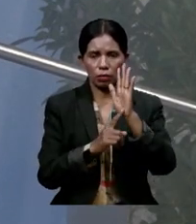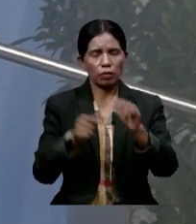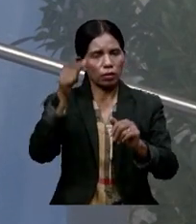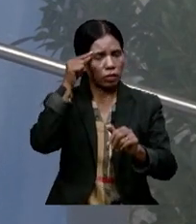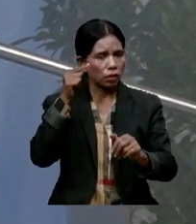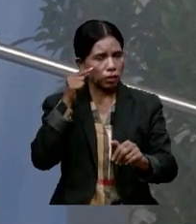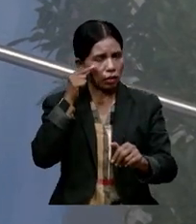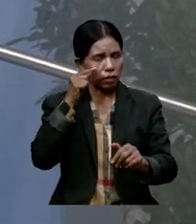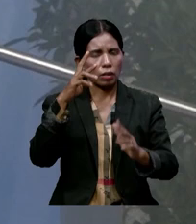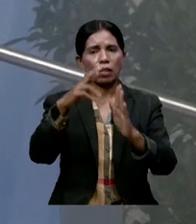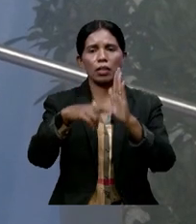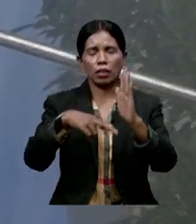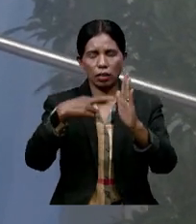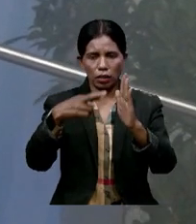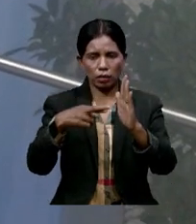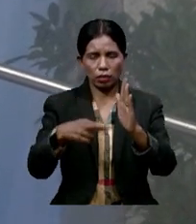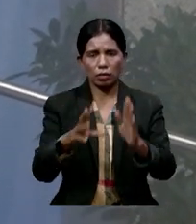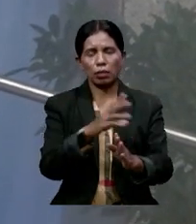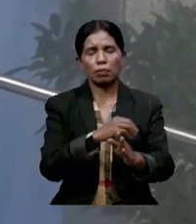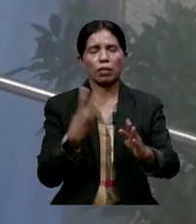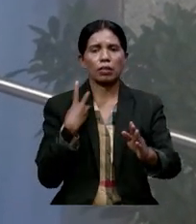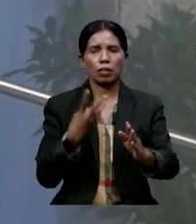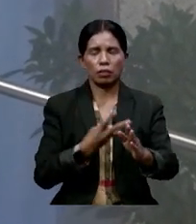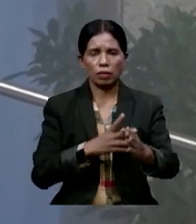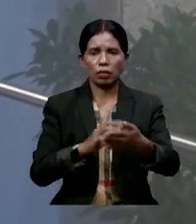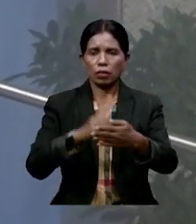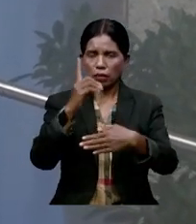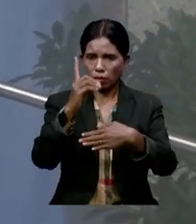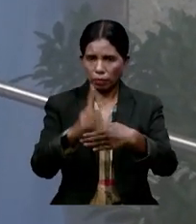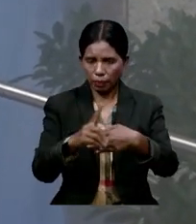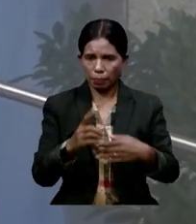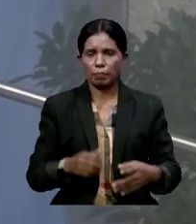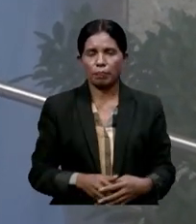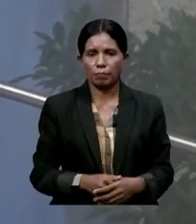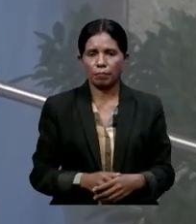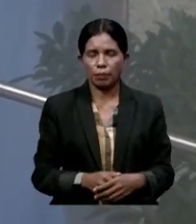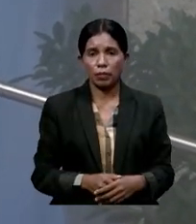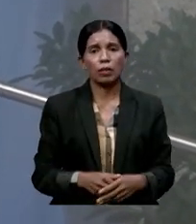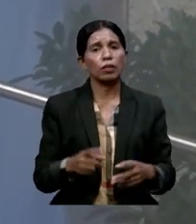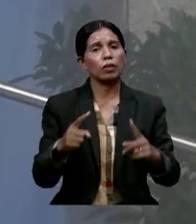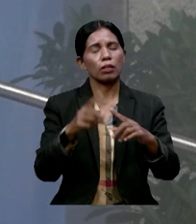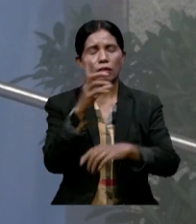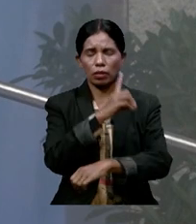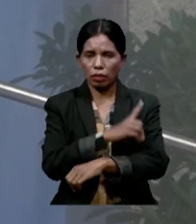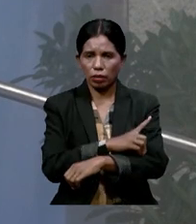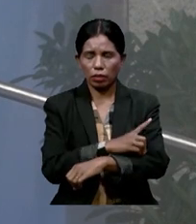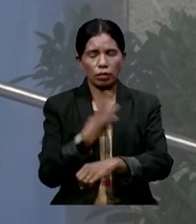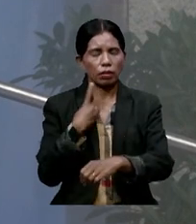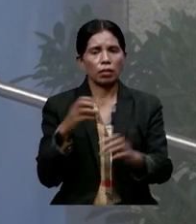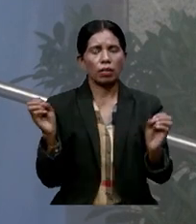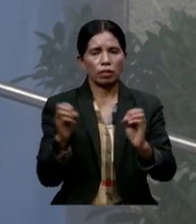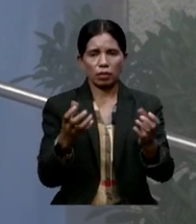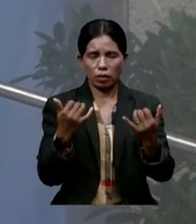normas sociais que limitam o seu crescimento e desenvolvimento. Hoje, mais do que nunca,